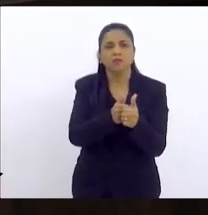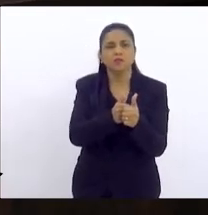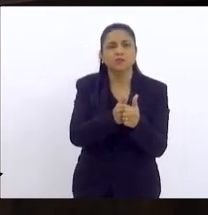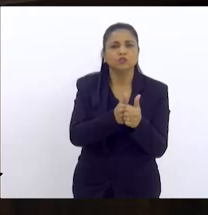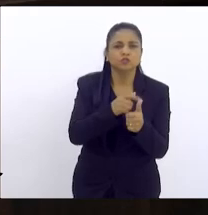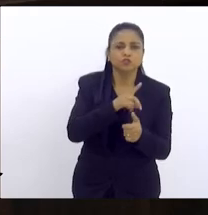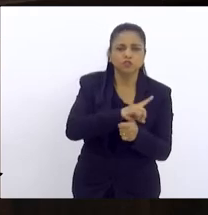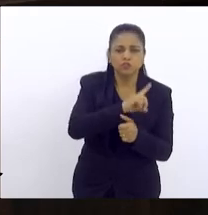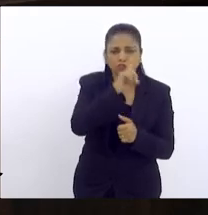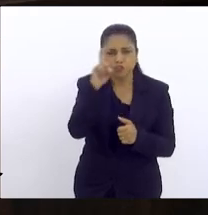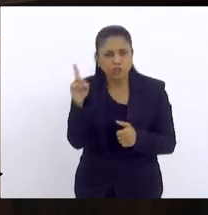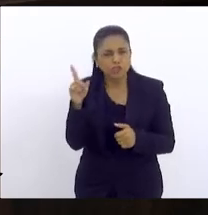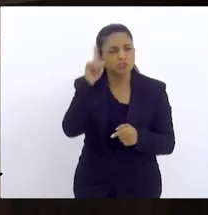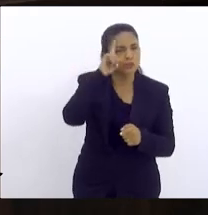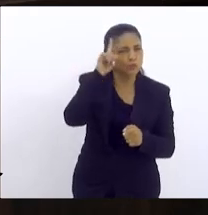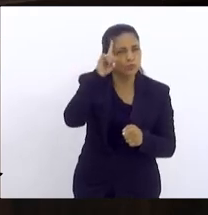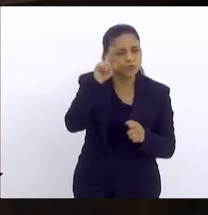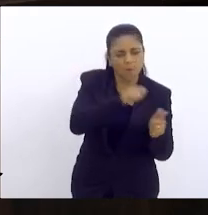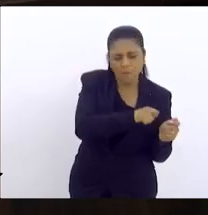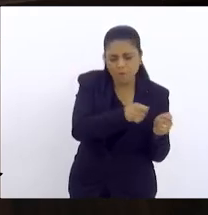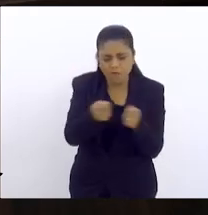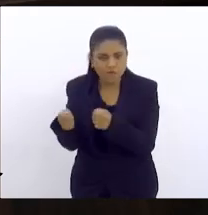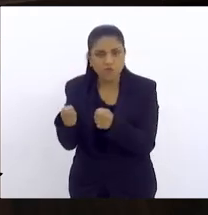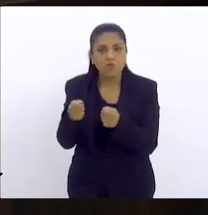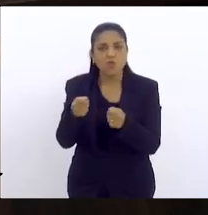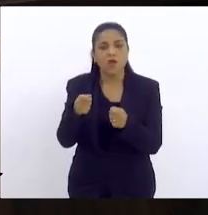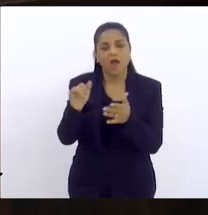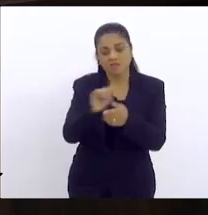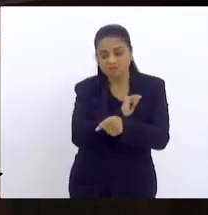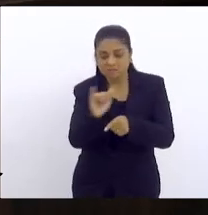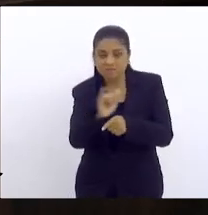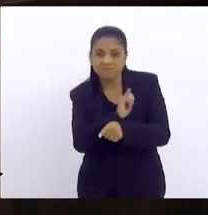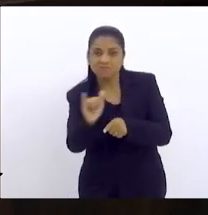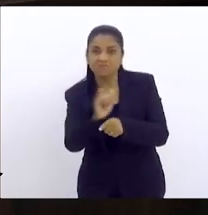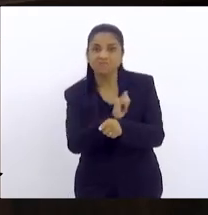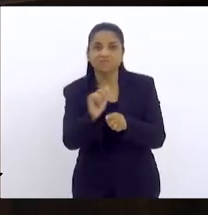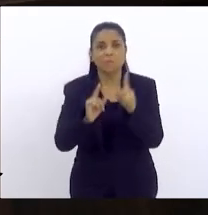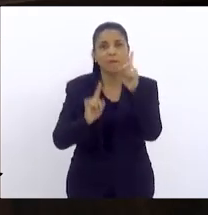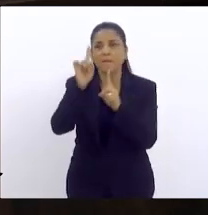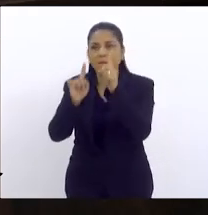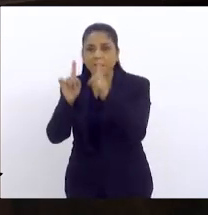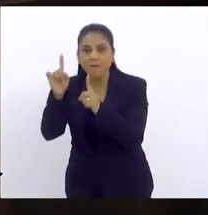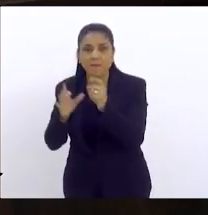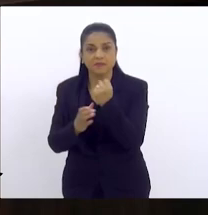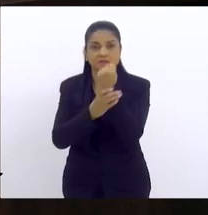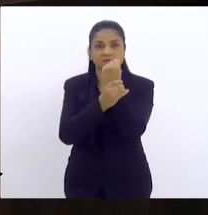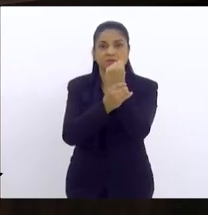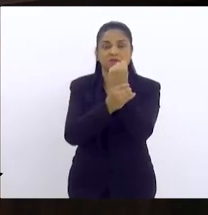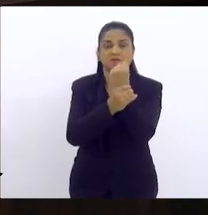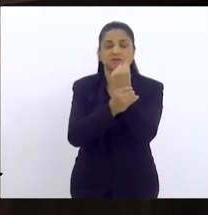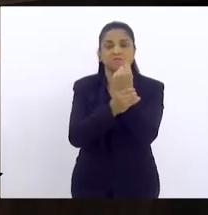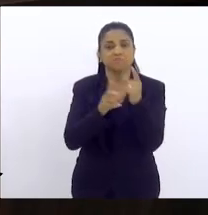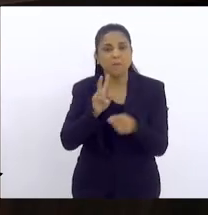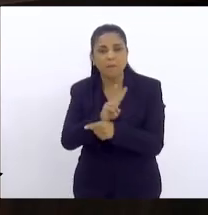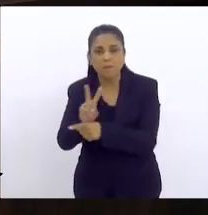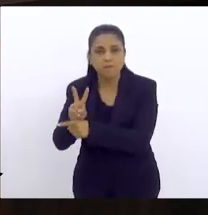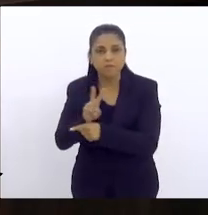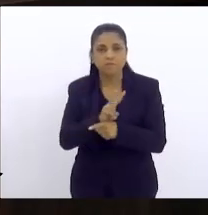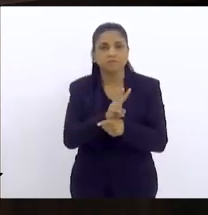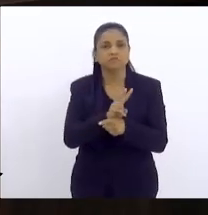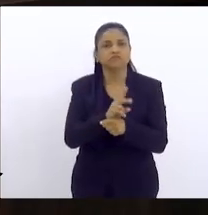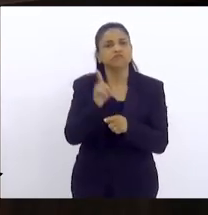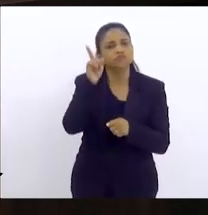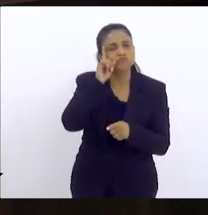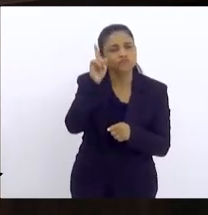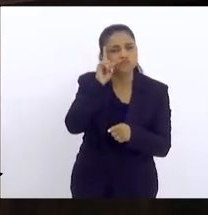dos principais indicadores de estratégicos de segurança nós estamos periodicamente reunidos buscando